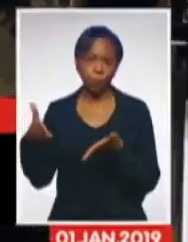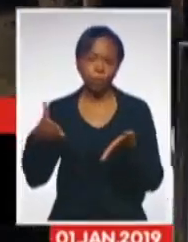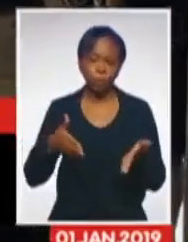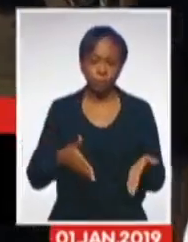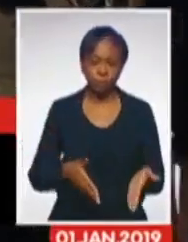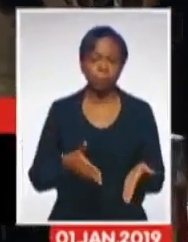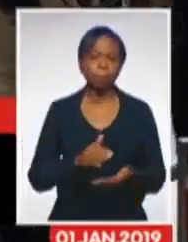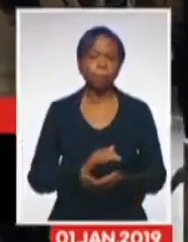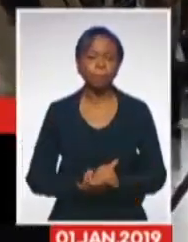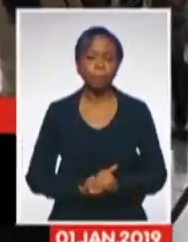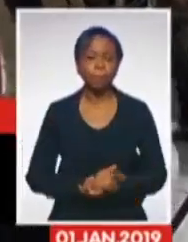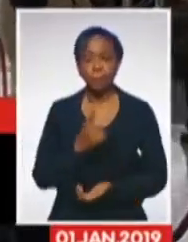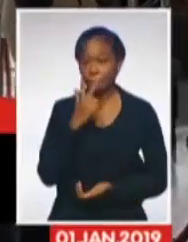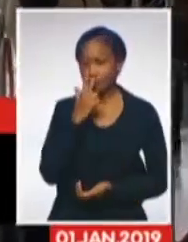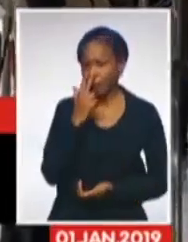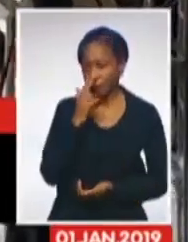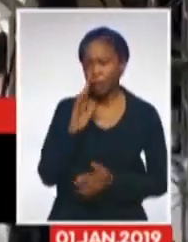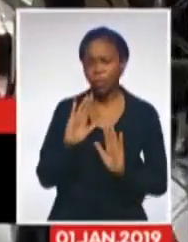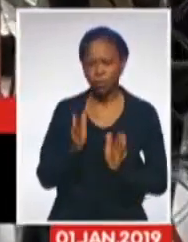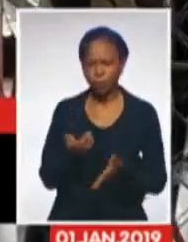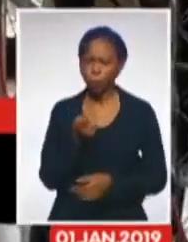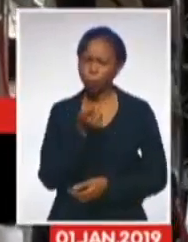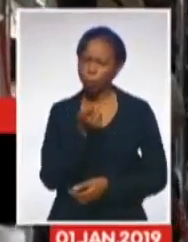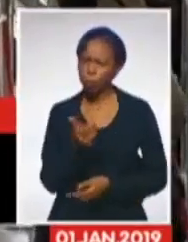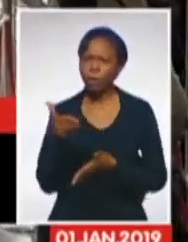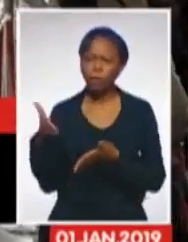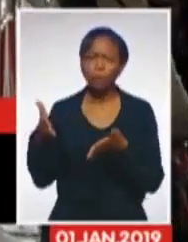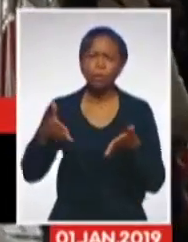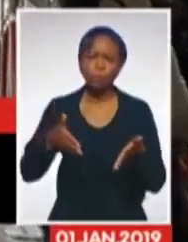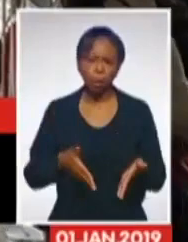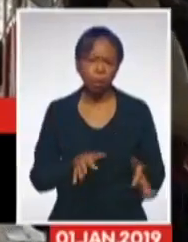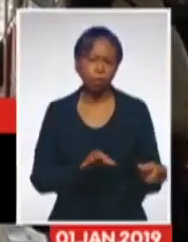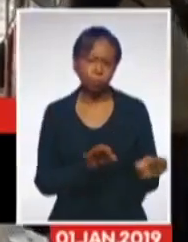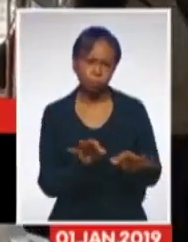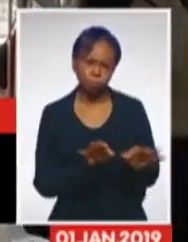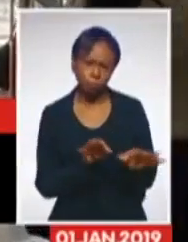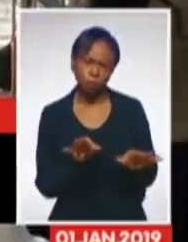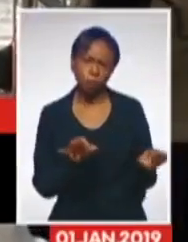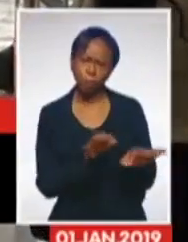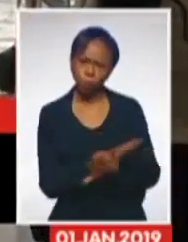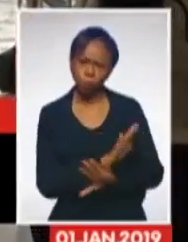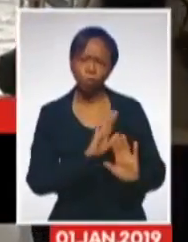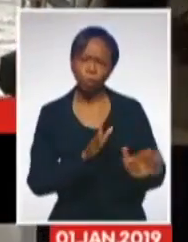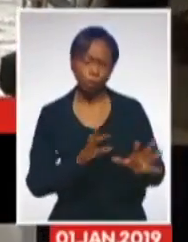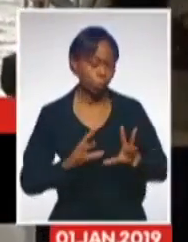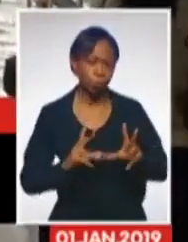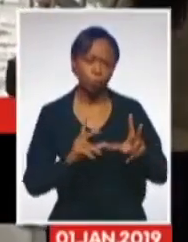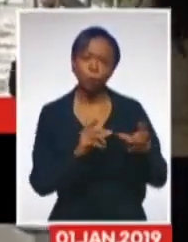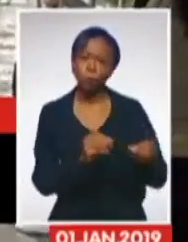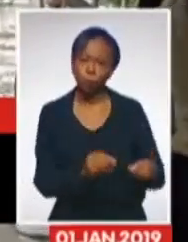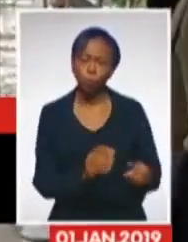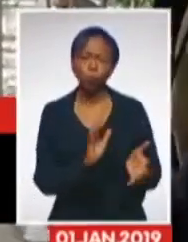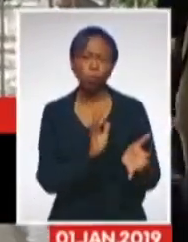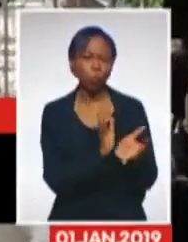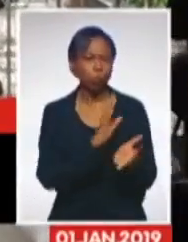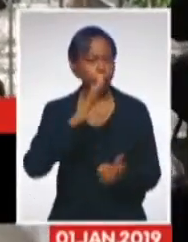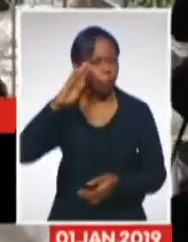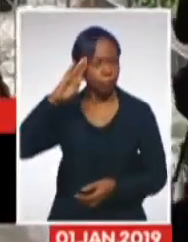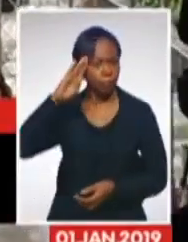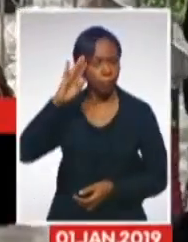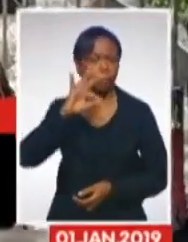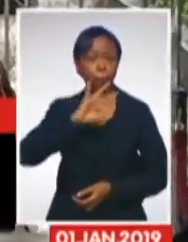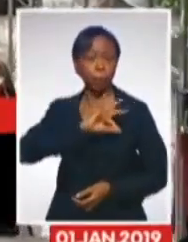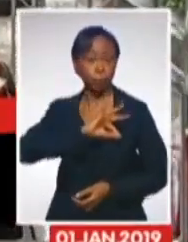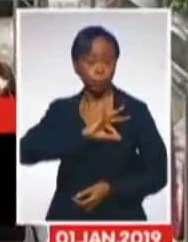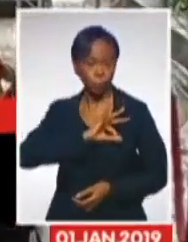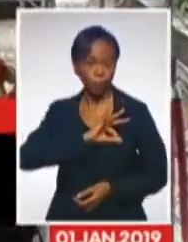Parece, Marco, que ele já está chegando, pelo menos está tudo posicionado lá. A gente tem já em posição os dragões da Inconfidência, né,